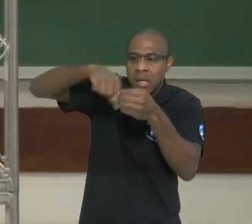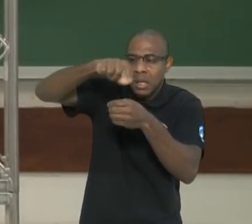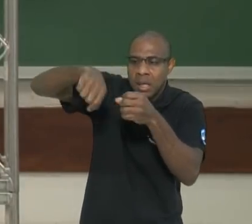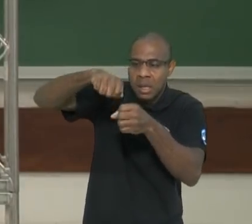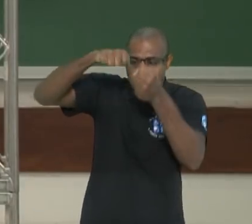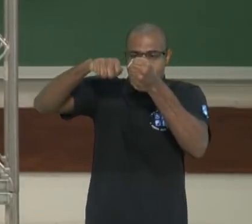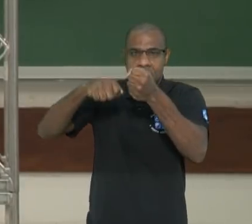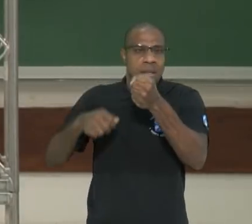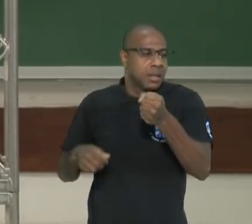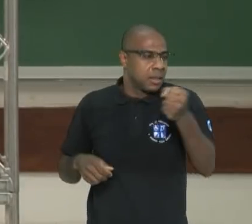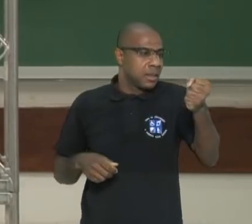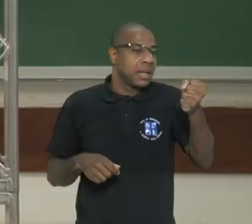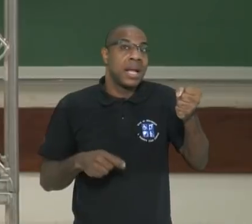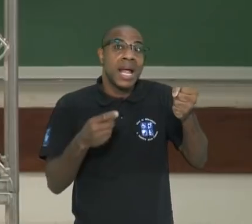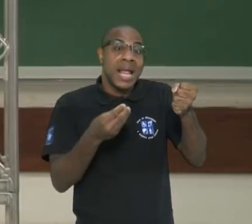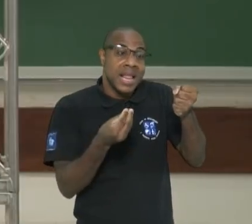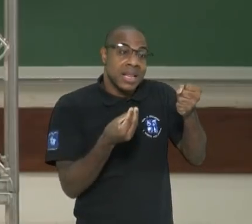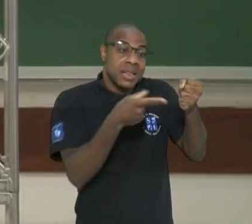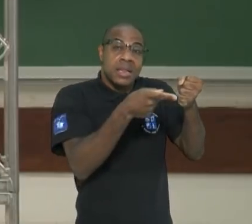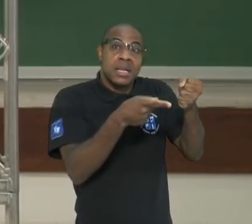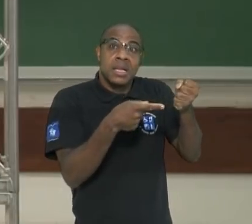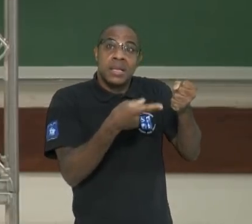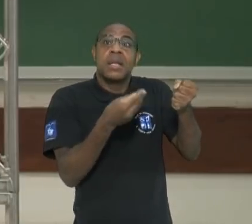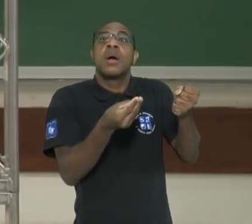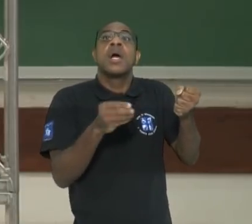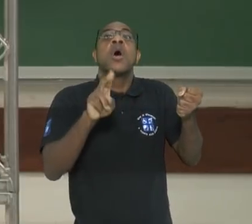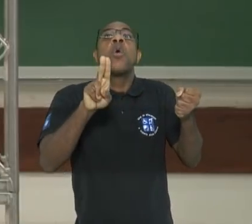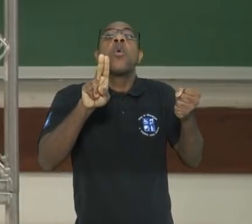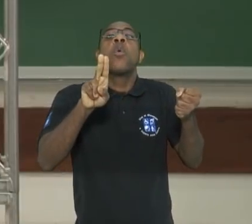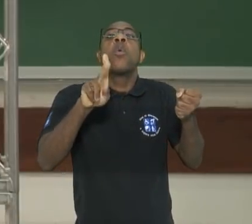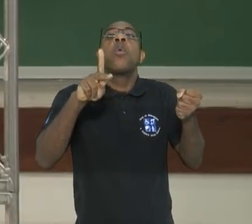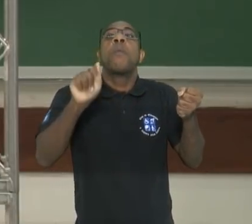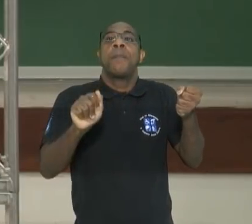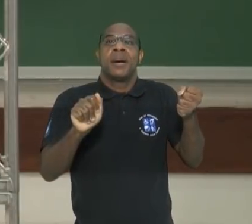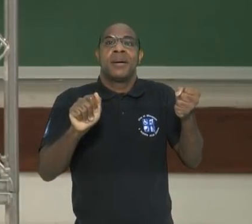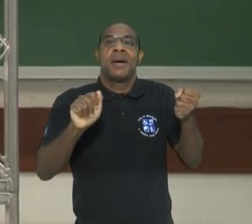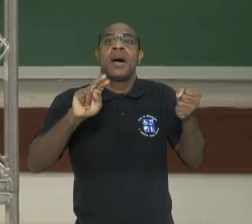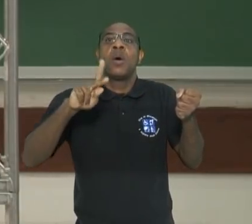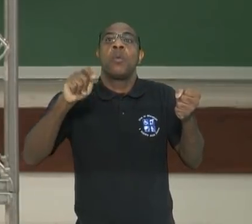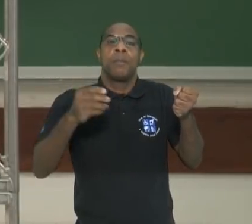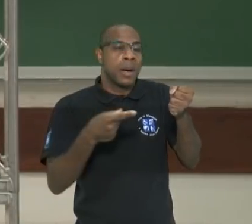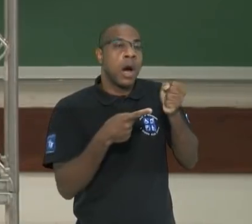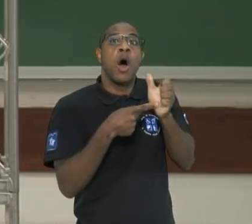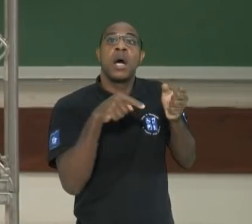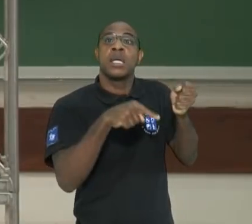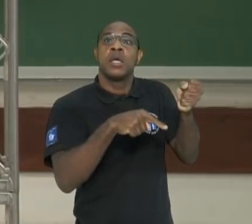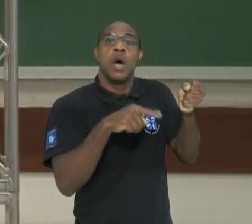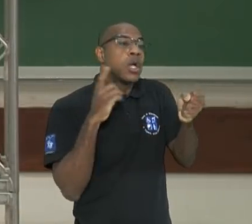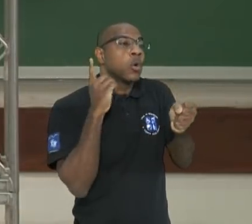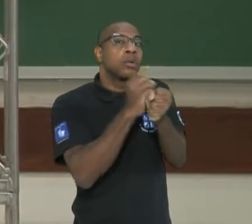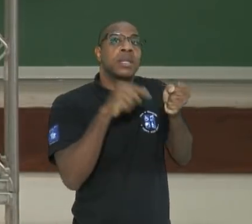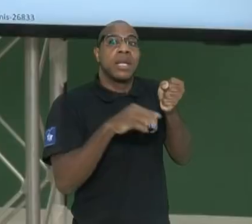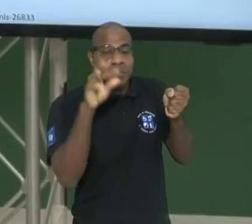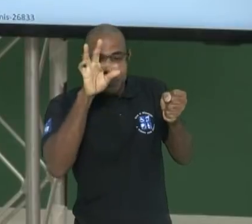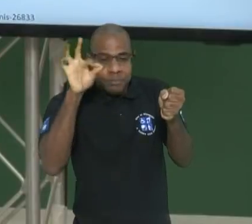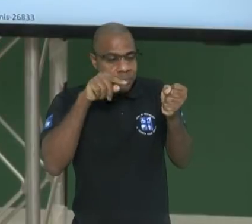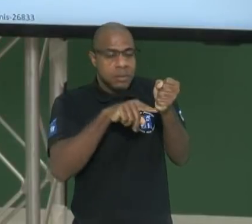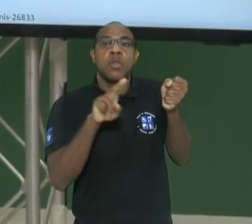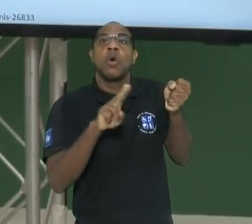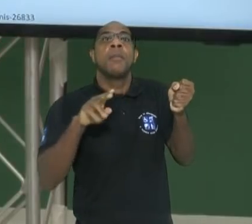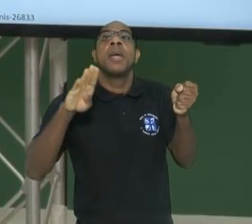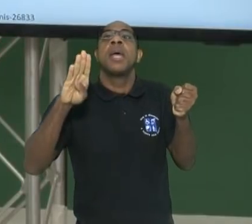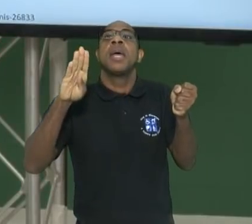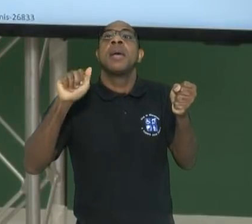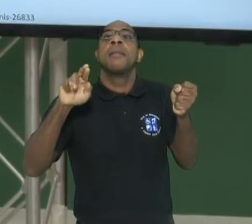se esse inseto está contaminado com o trypanosoma e vão poder tomar medidas de prevenção naquela região. Porque a